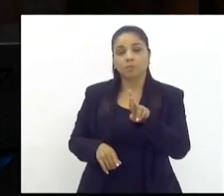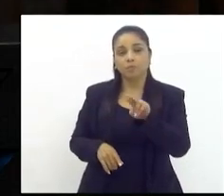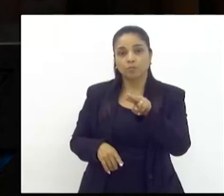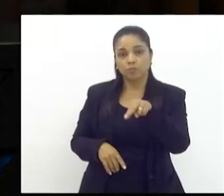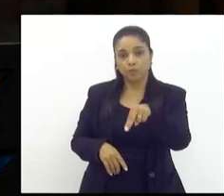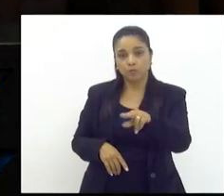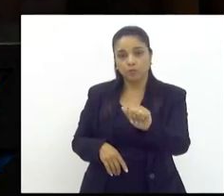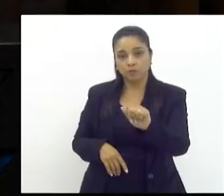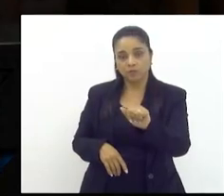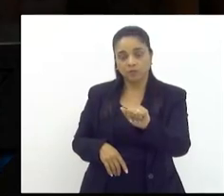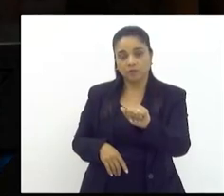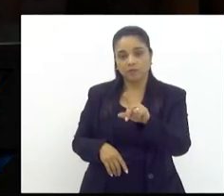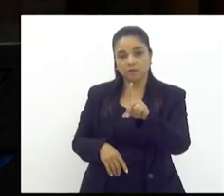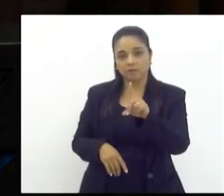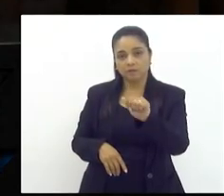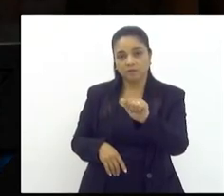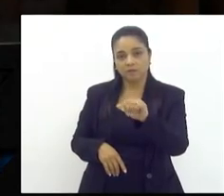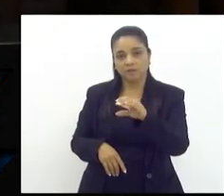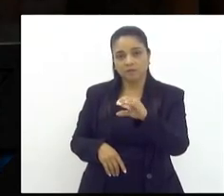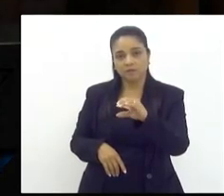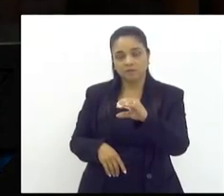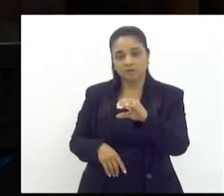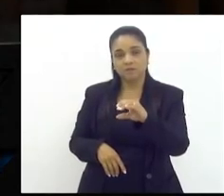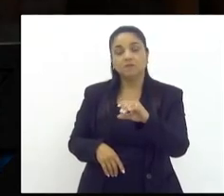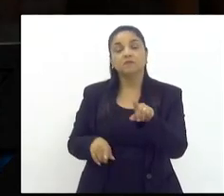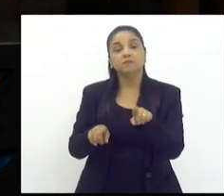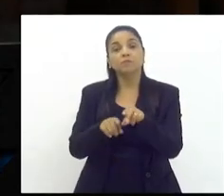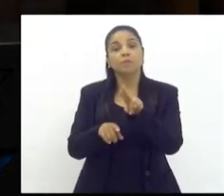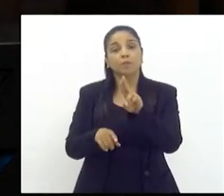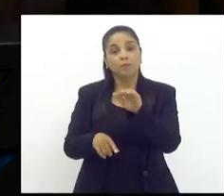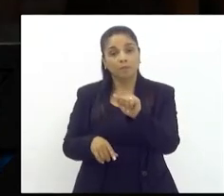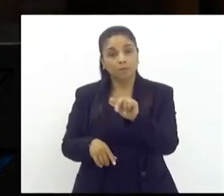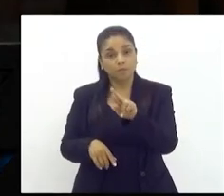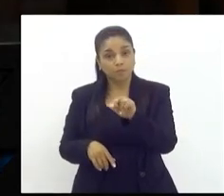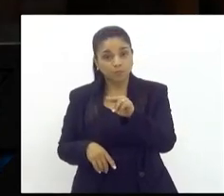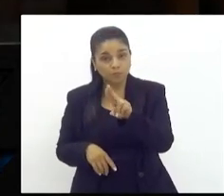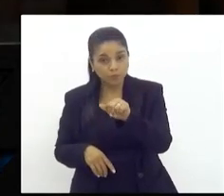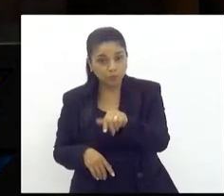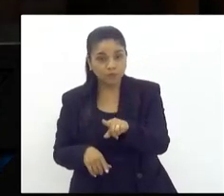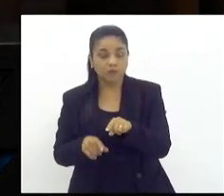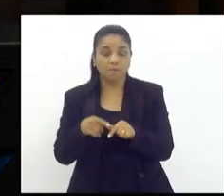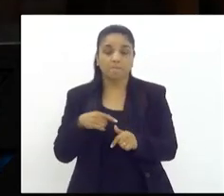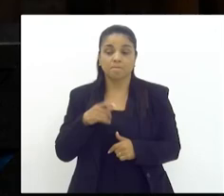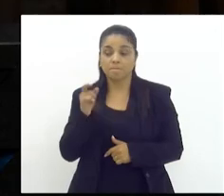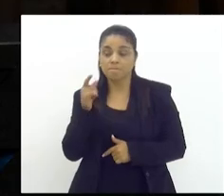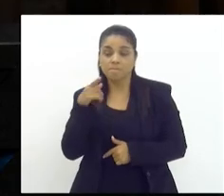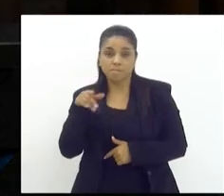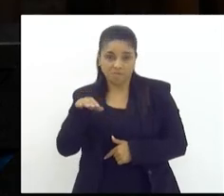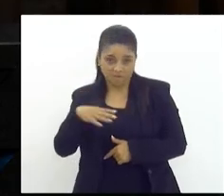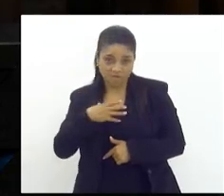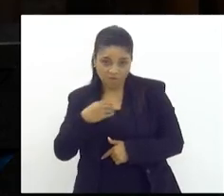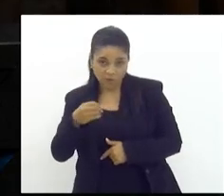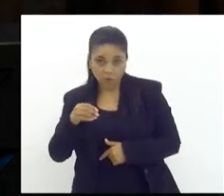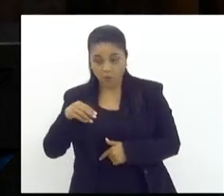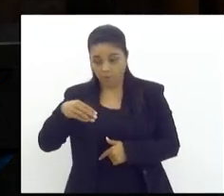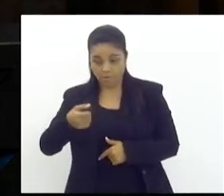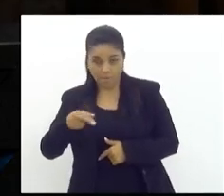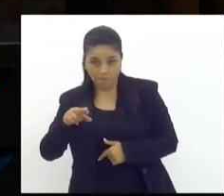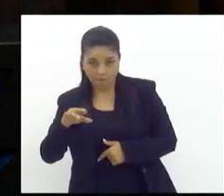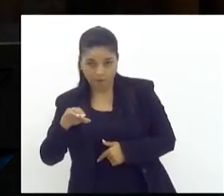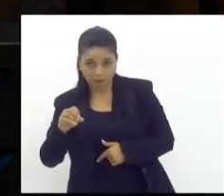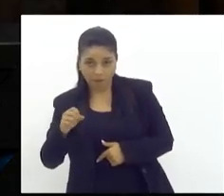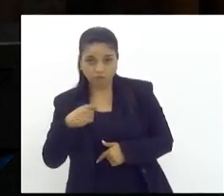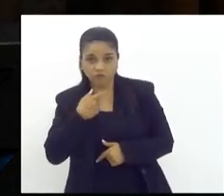relembra as últimas palavras do seu filho Marcos Vinícius ele não viu